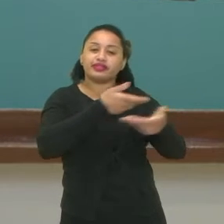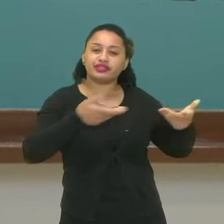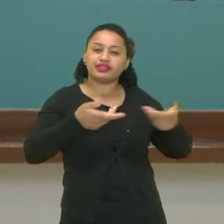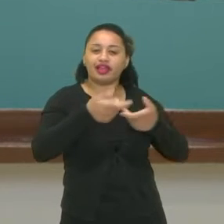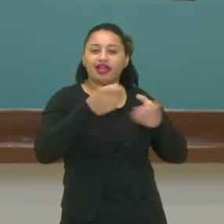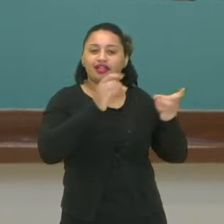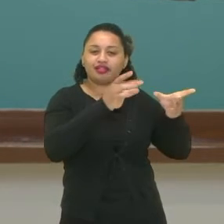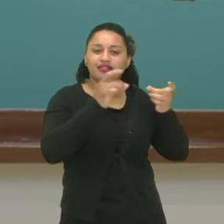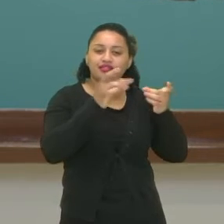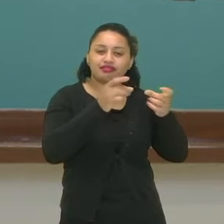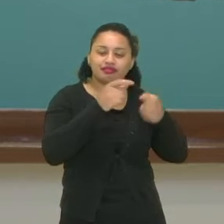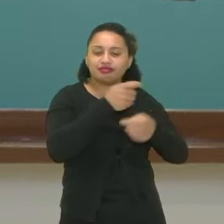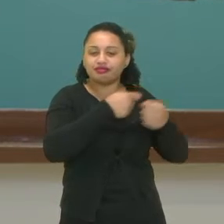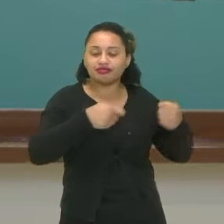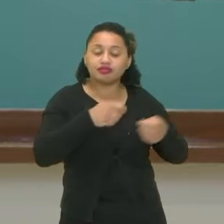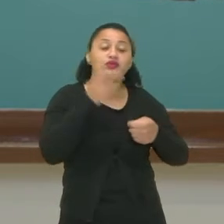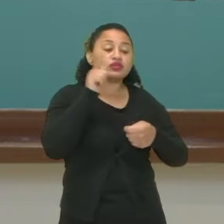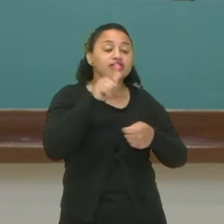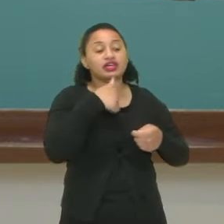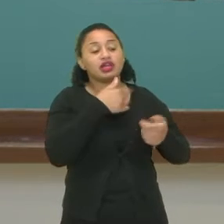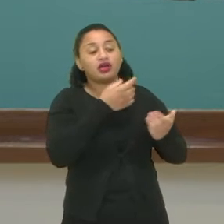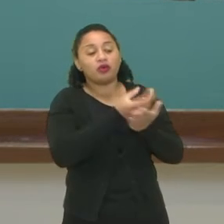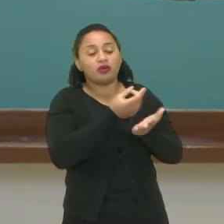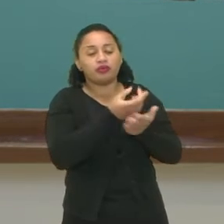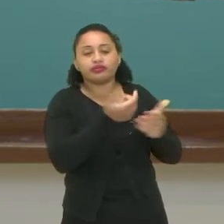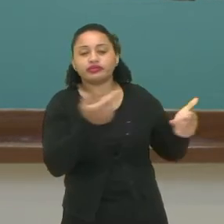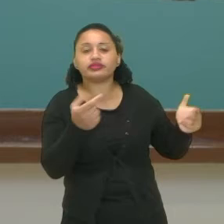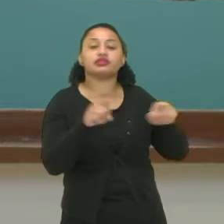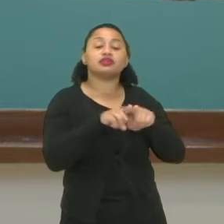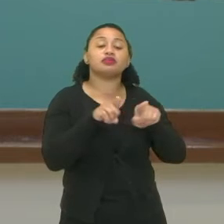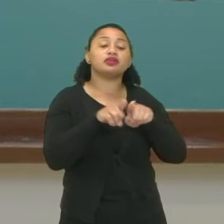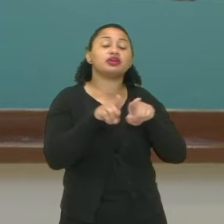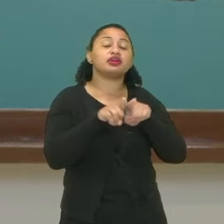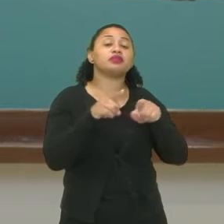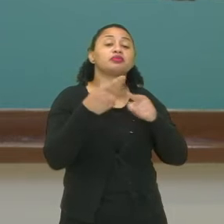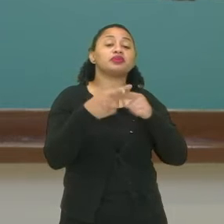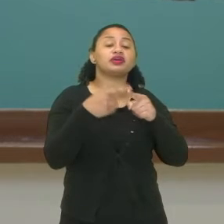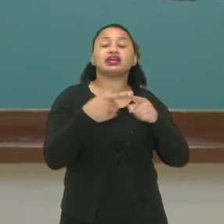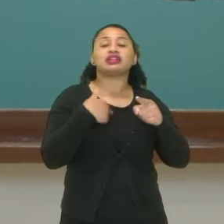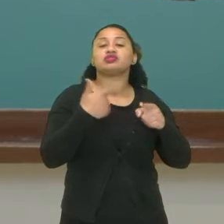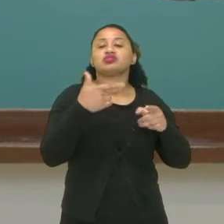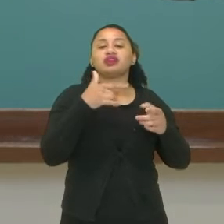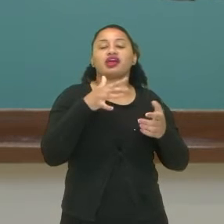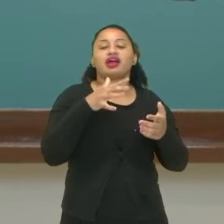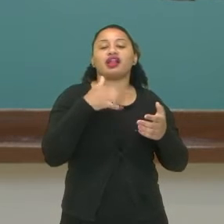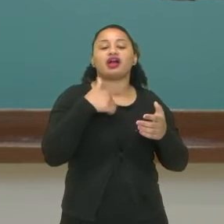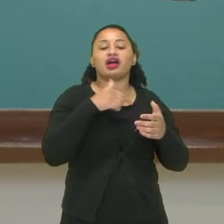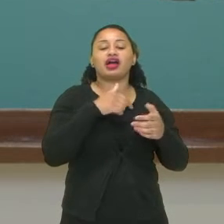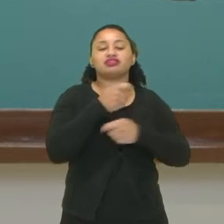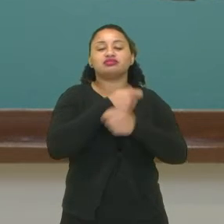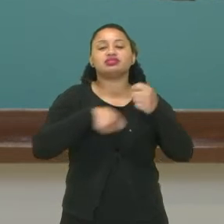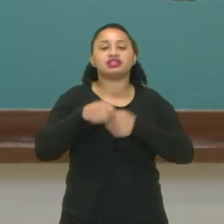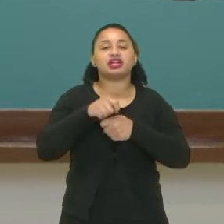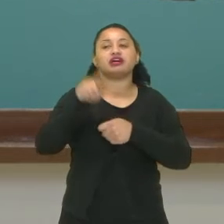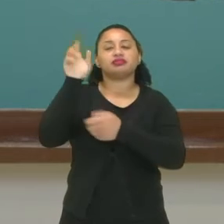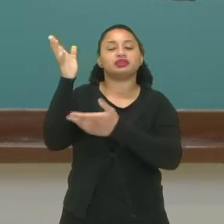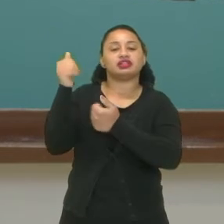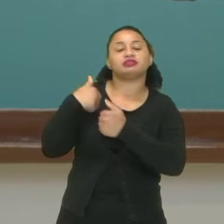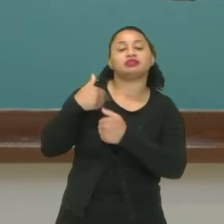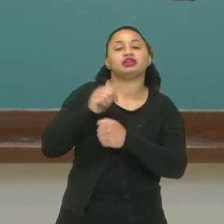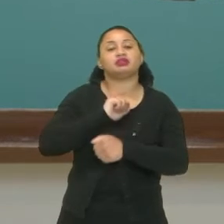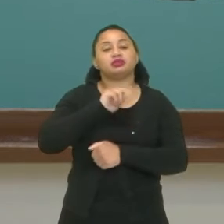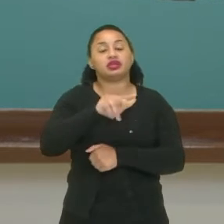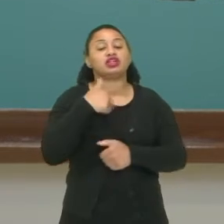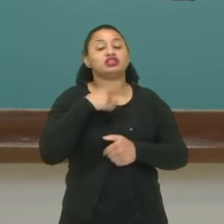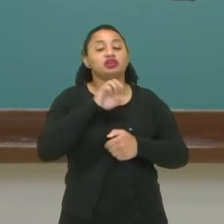tinham acesso à matéria-prima, uma vez que se quebrava o pacto colonial e aquela ideia, né, de que a colônia só pode